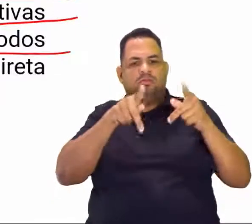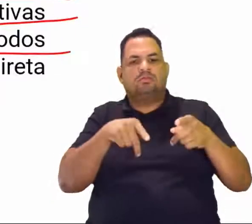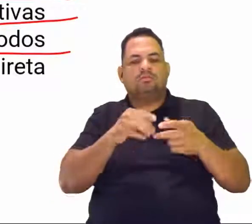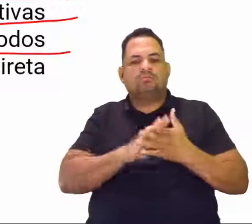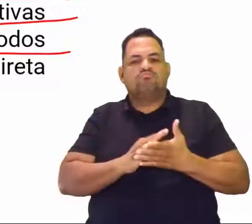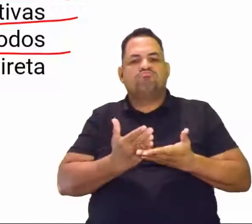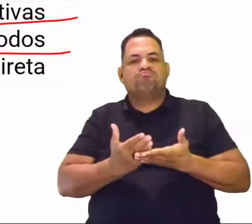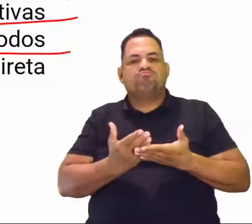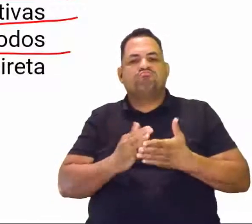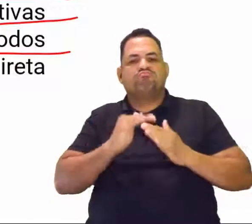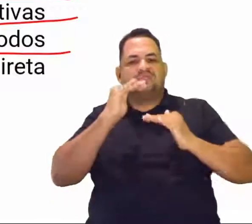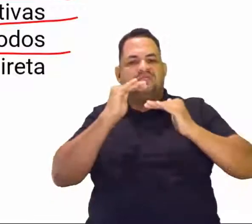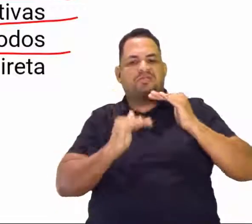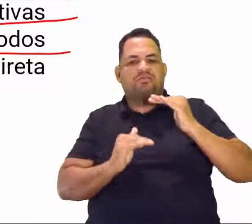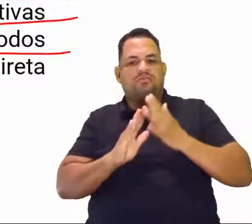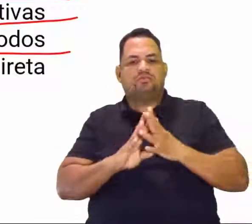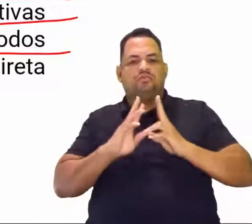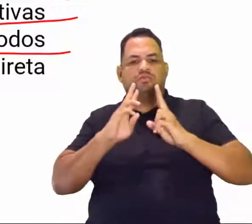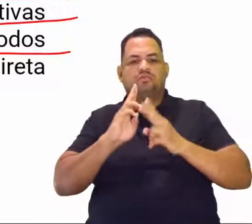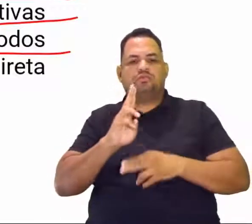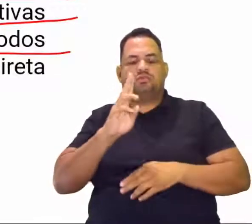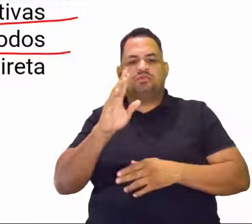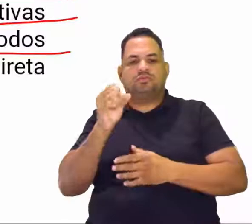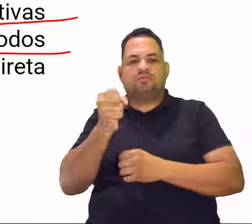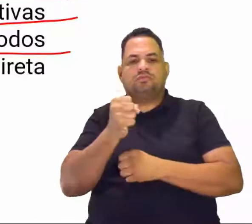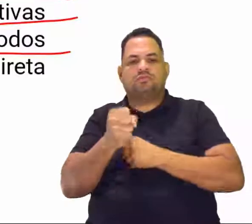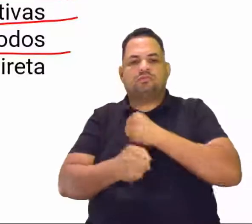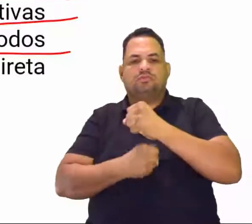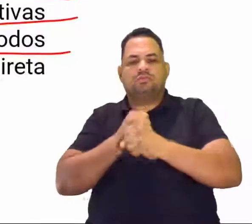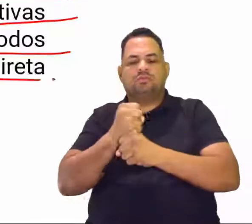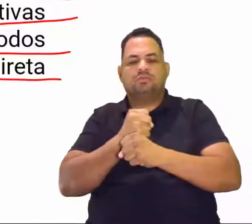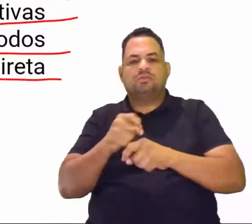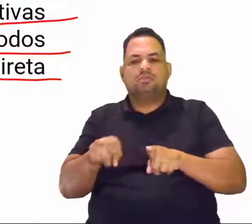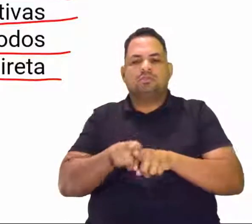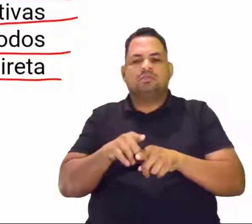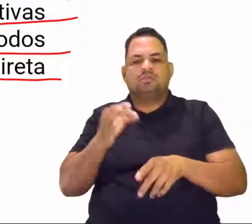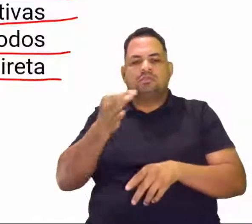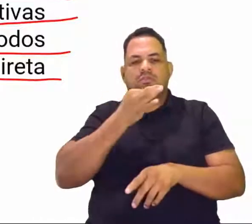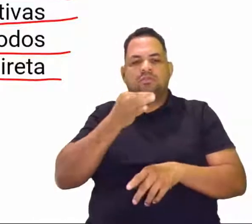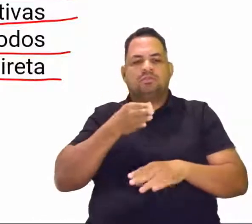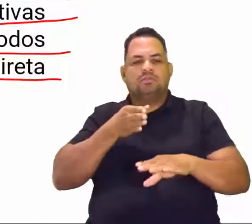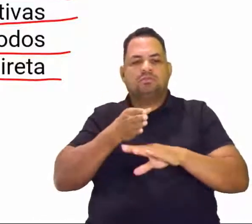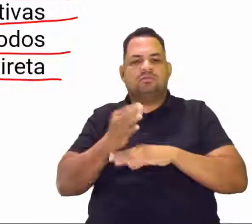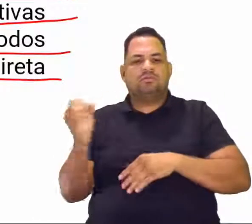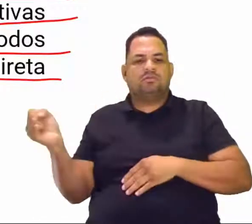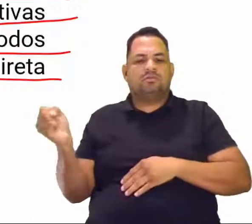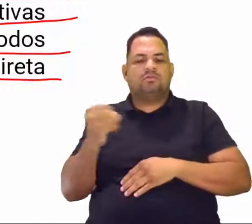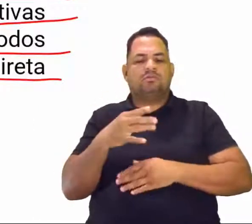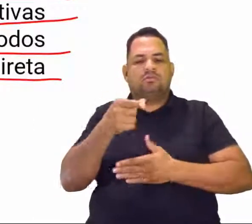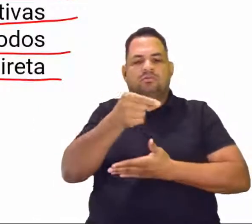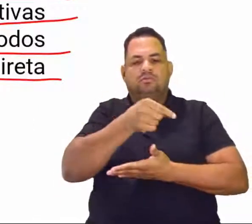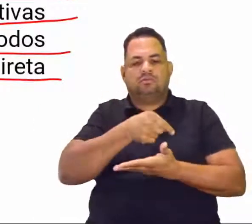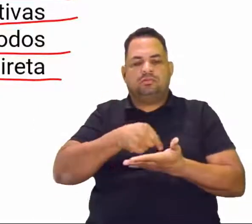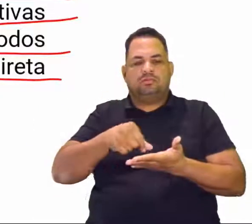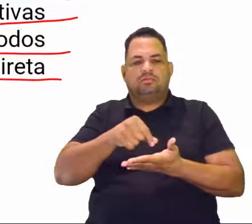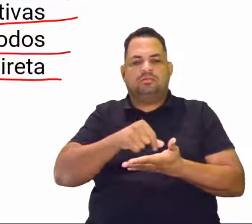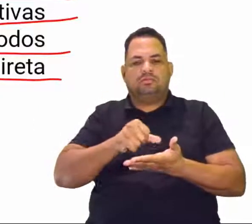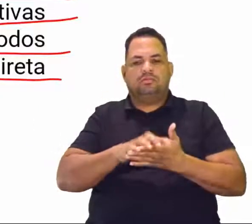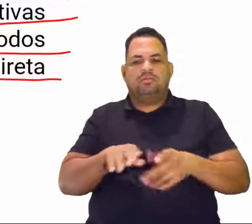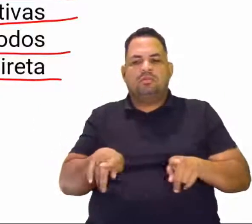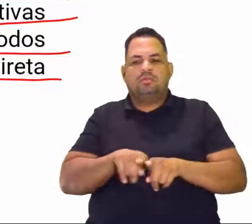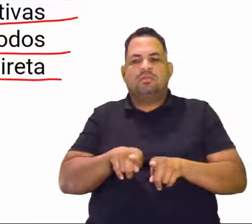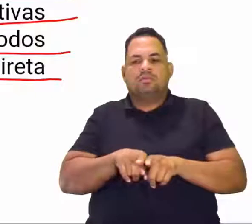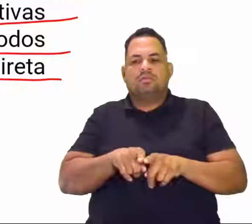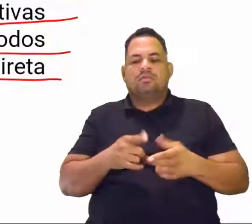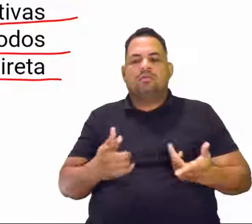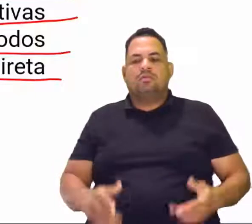foram subalternizados durante todos esses anos sendo também uma crítica direta a modernidade ou seja ao